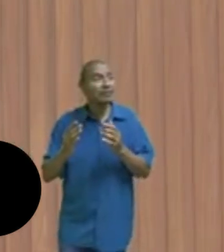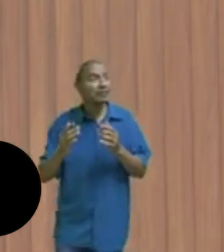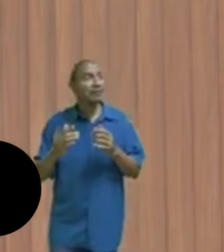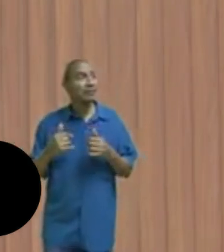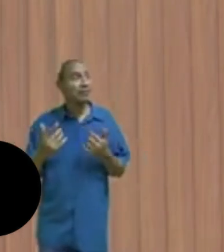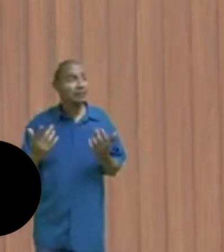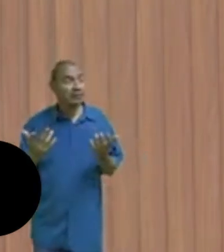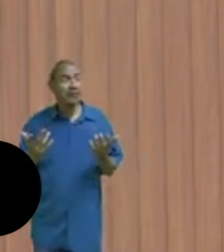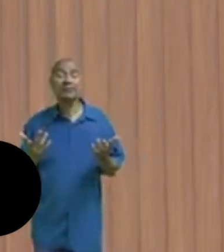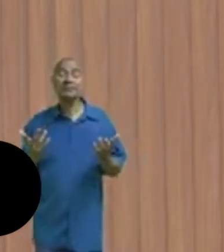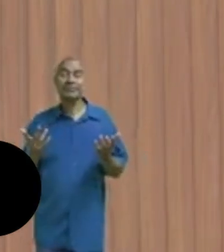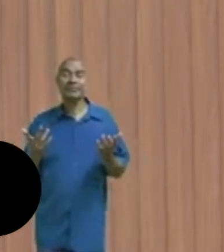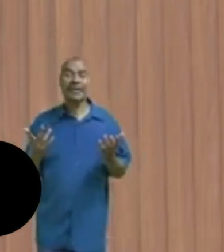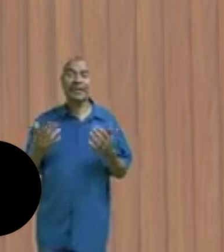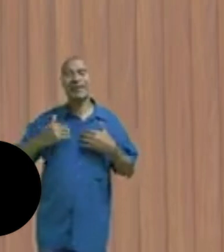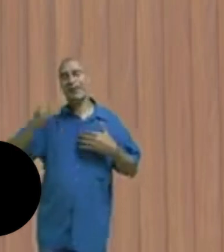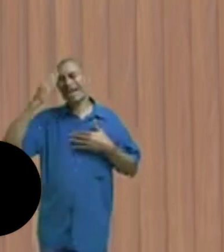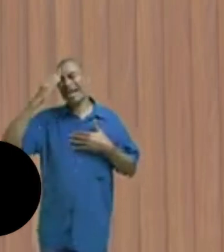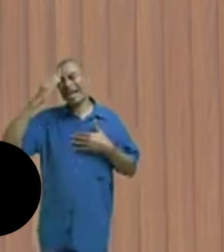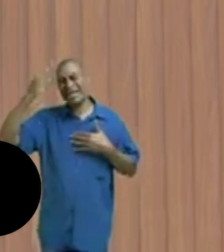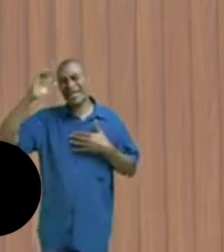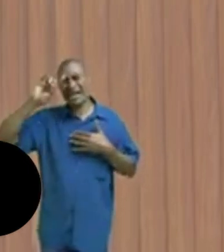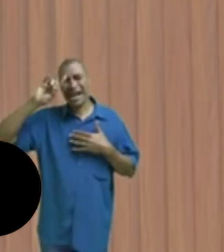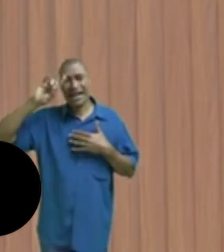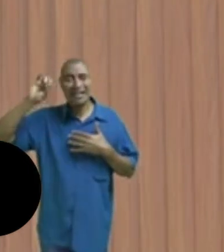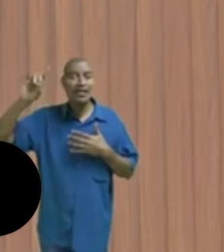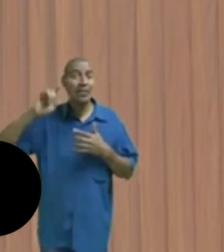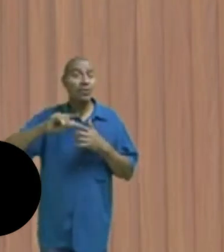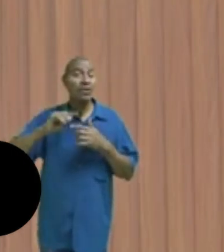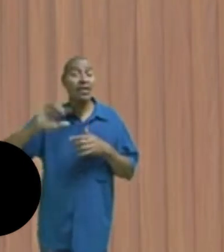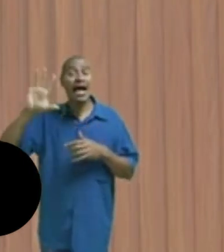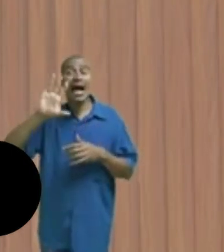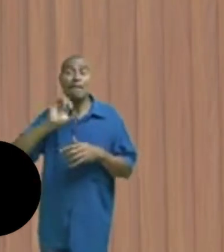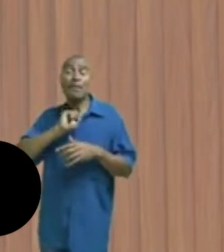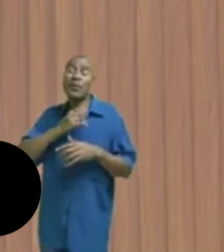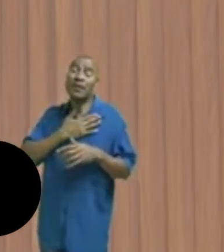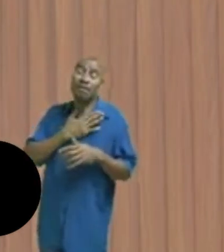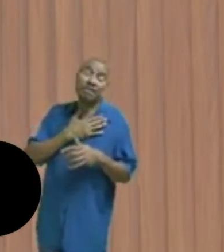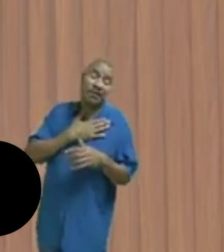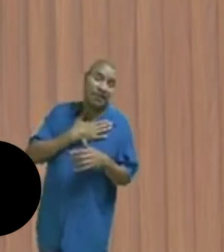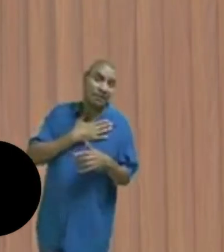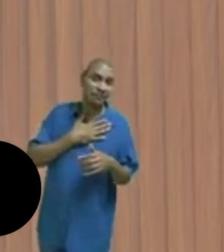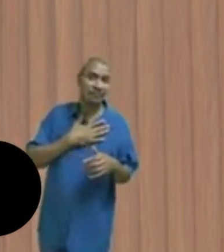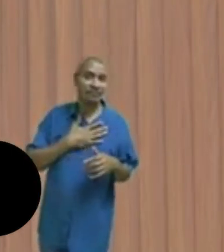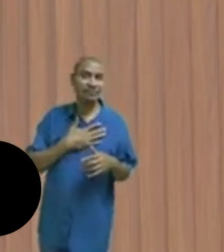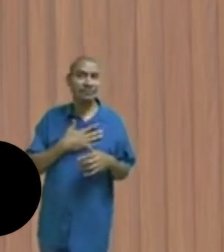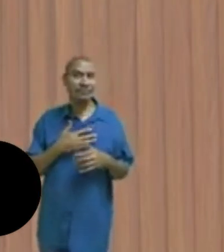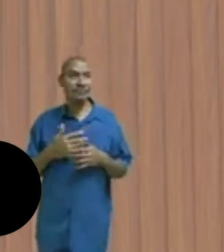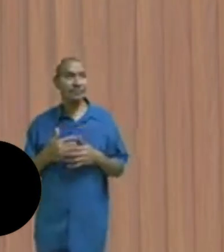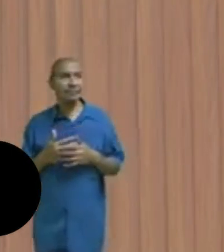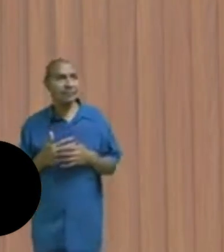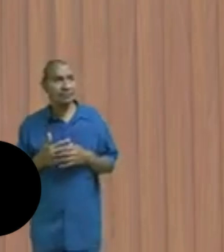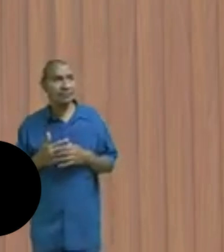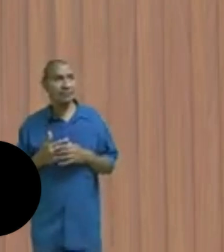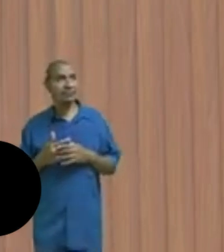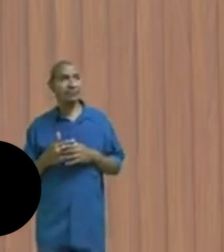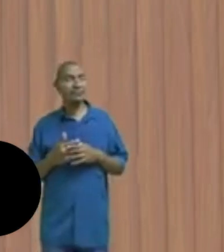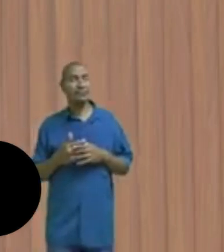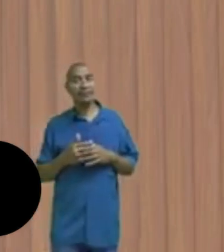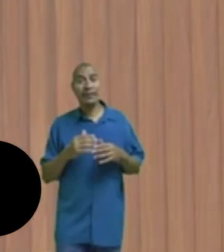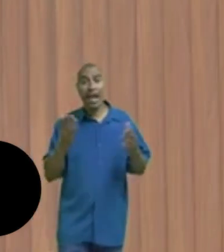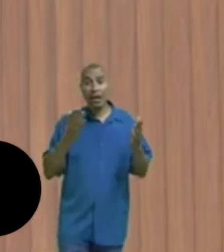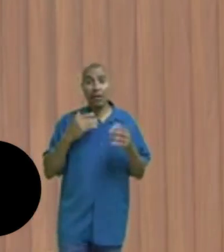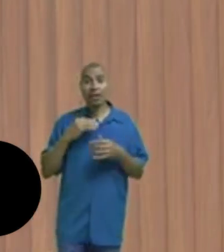sei o que rolou, não sei que decisão foi essa. Nós não sabemos nem por que Jesus parou no poço para conversar com